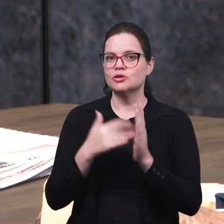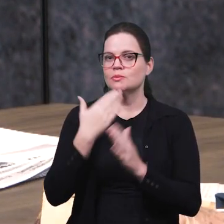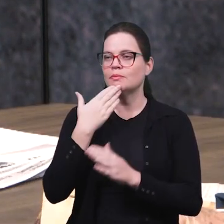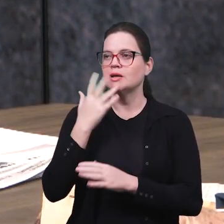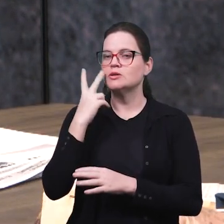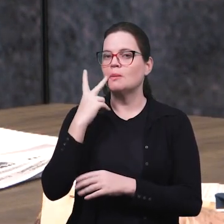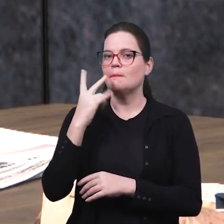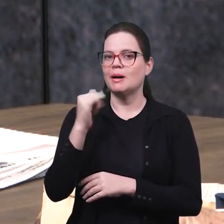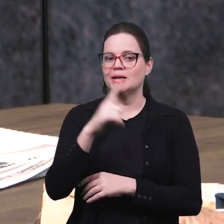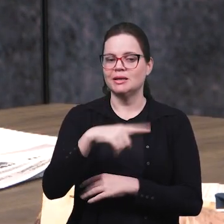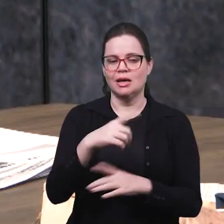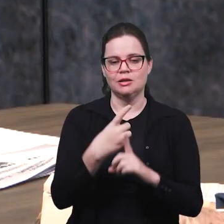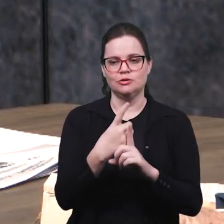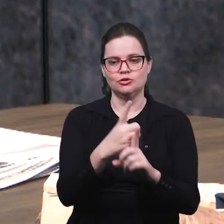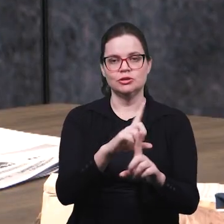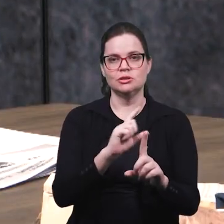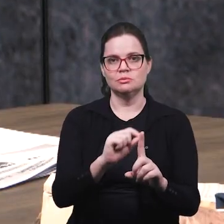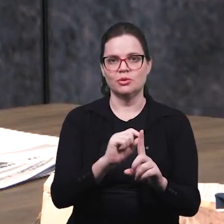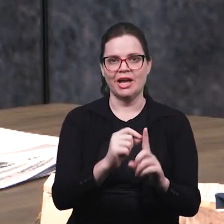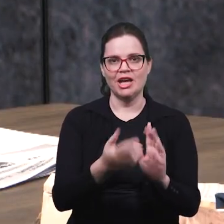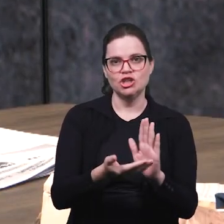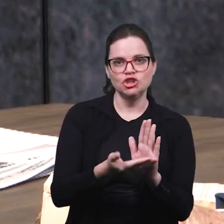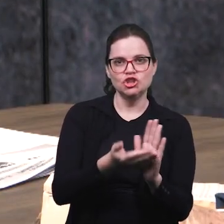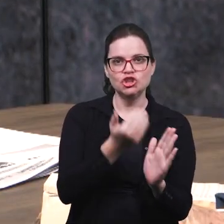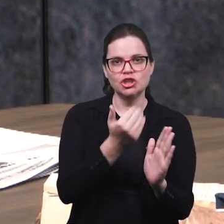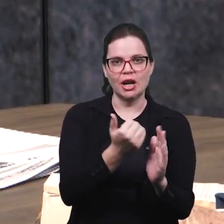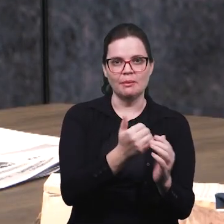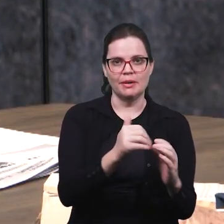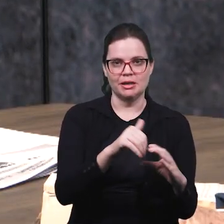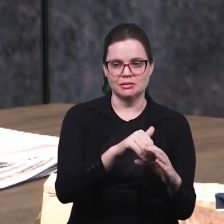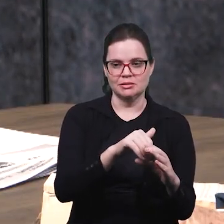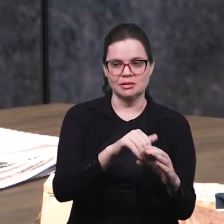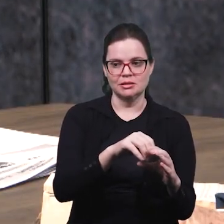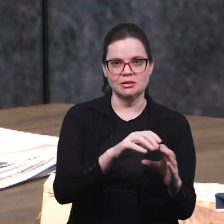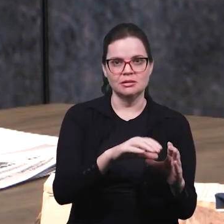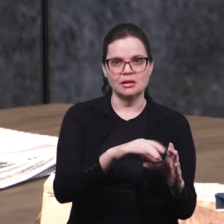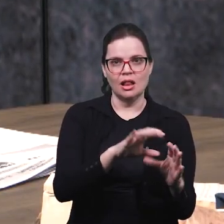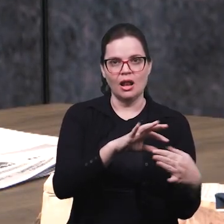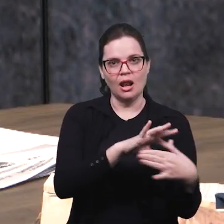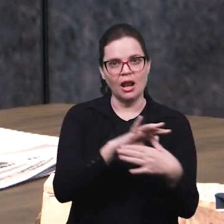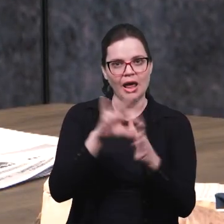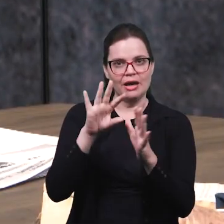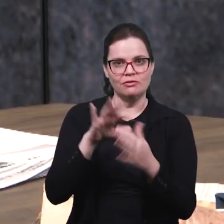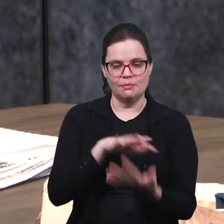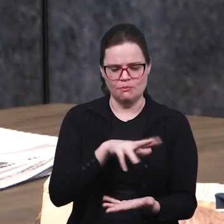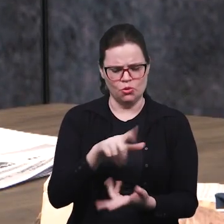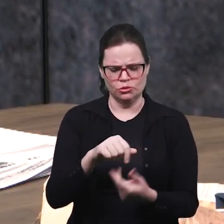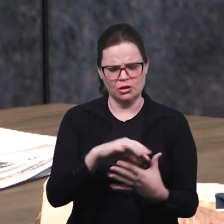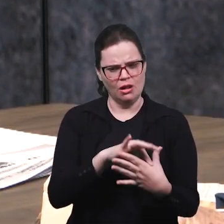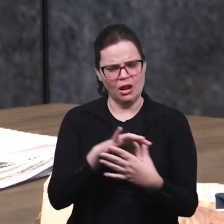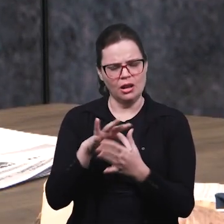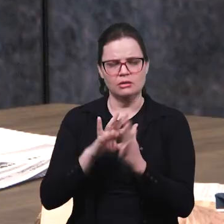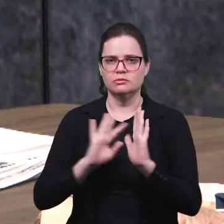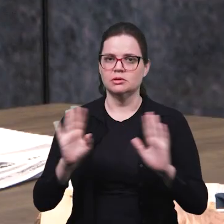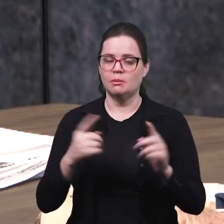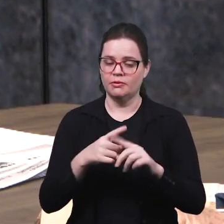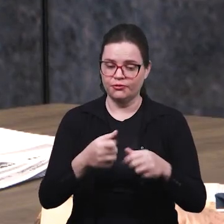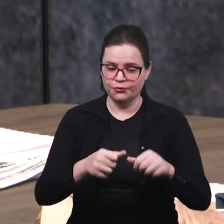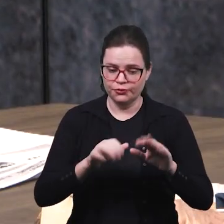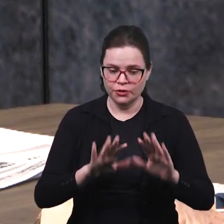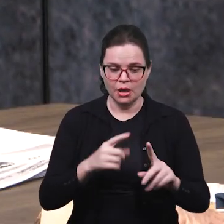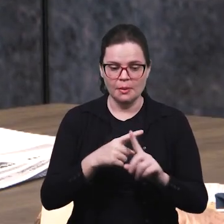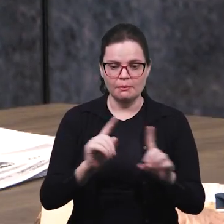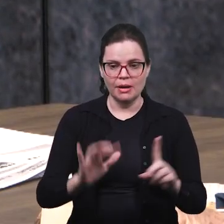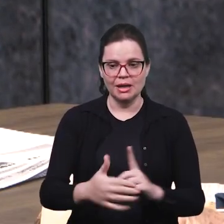discípulos do mundo, mas que os livrasse do mal, até porque nós precisamos influenciar como servos de Deus, precisamos ser sal da terra e luz